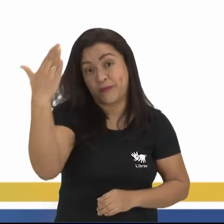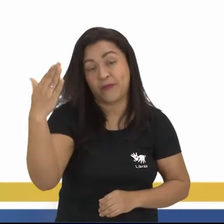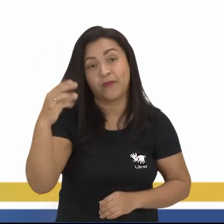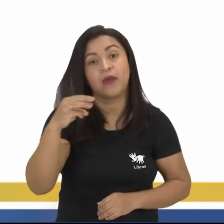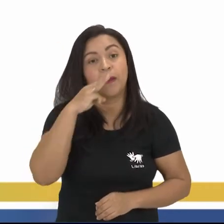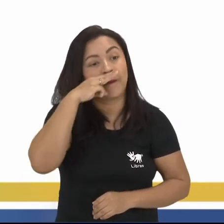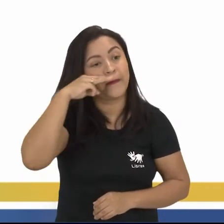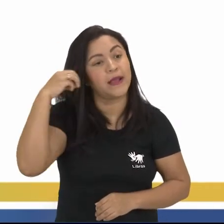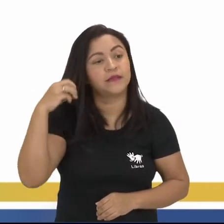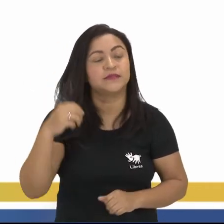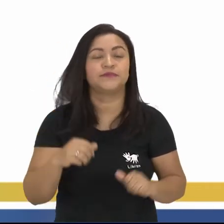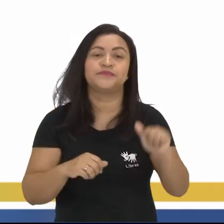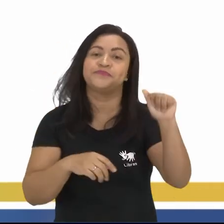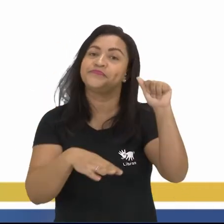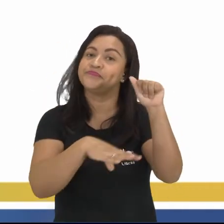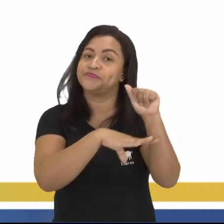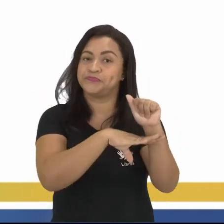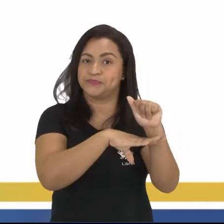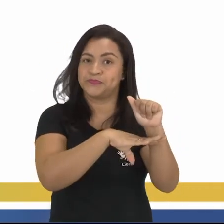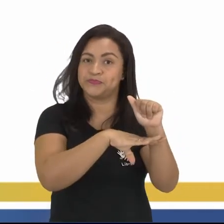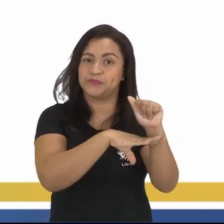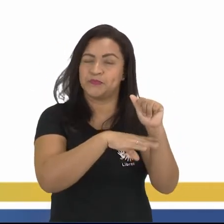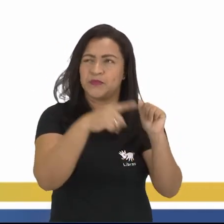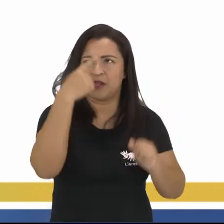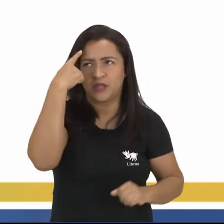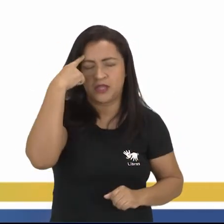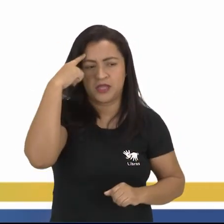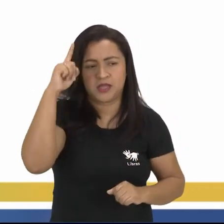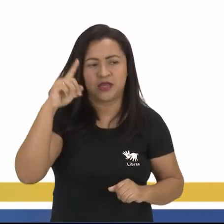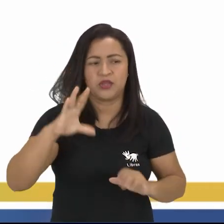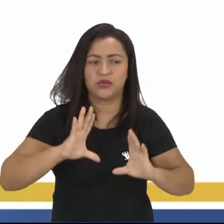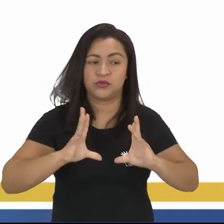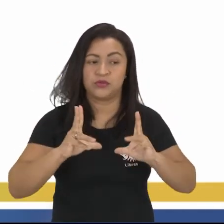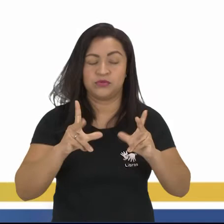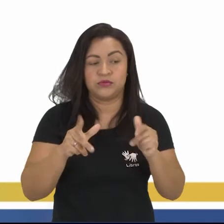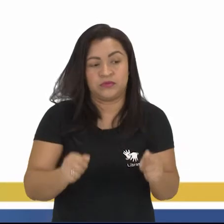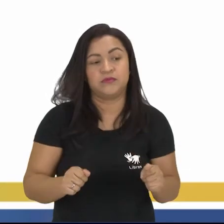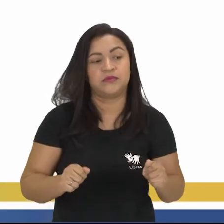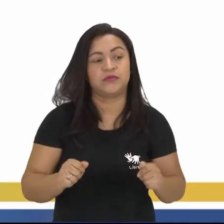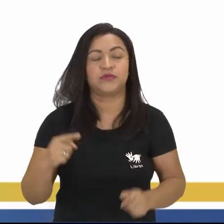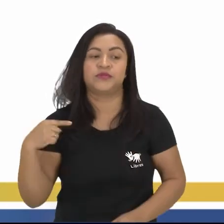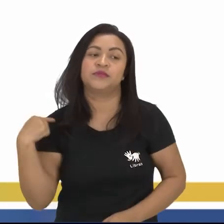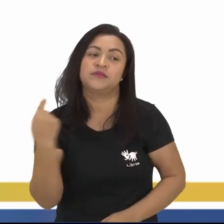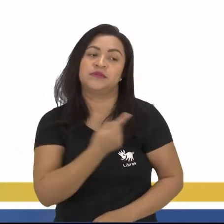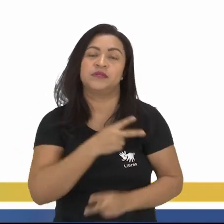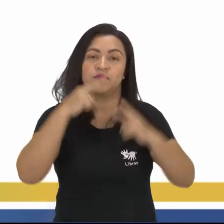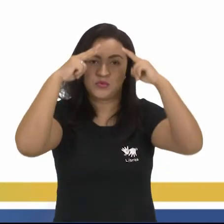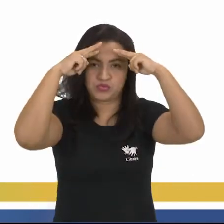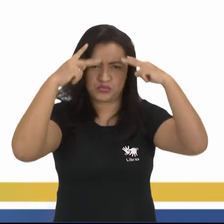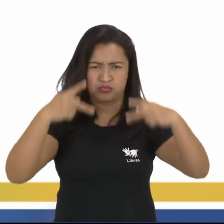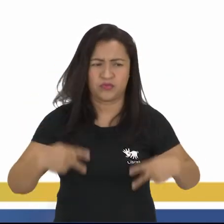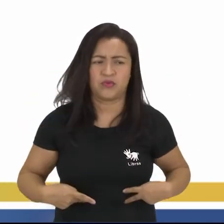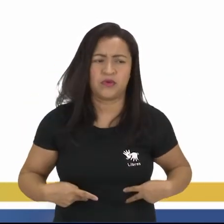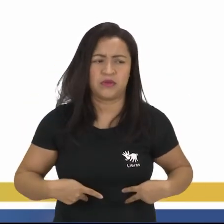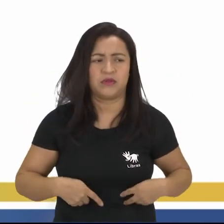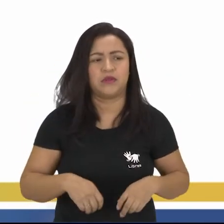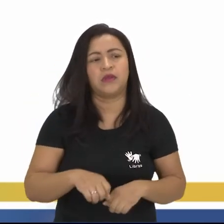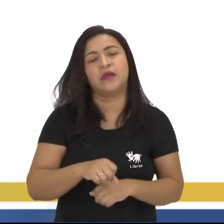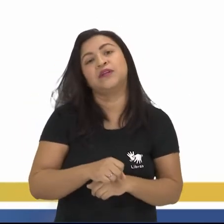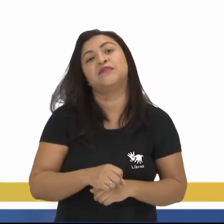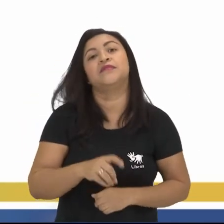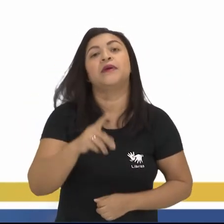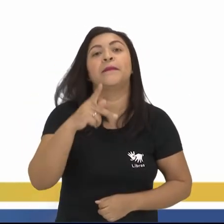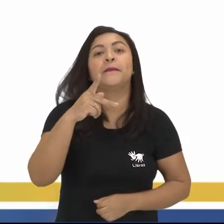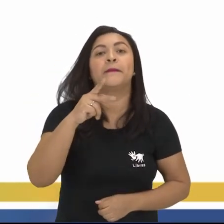A. A ideia de que somos todos seres mortais e que por isso devemos viver